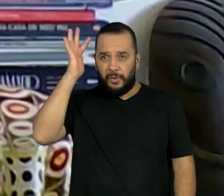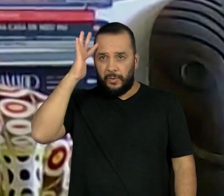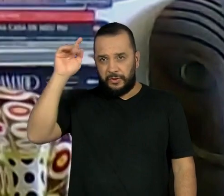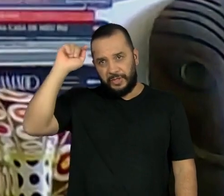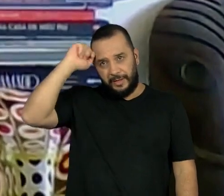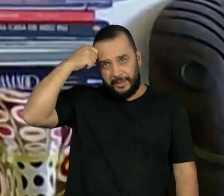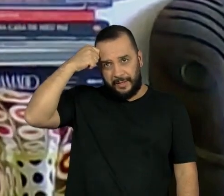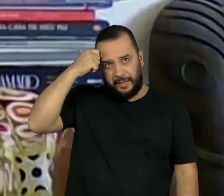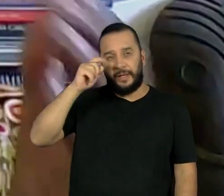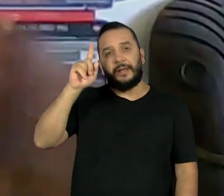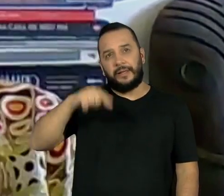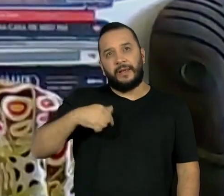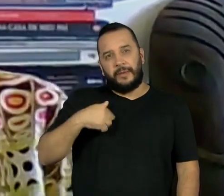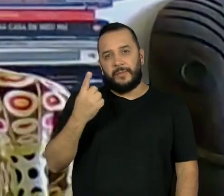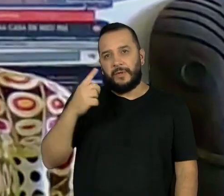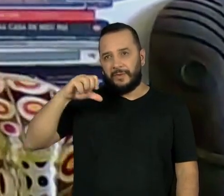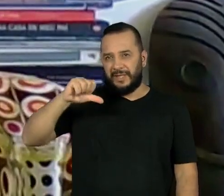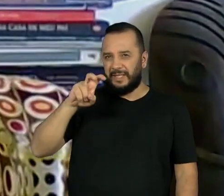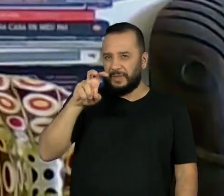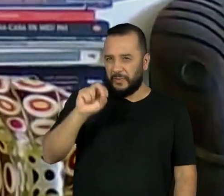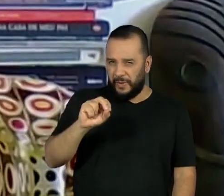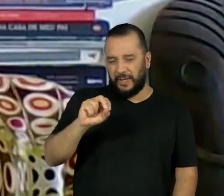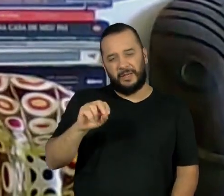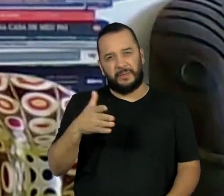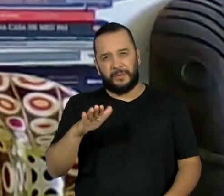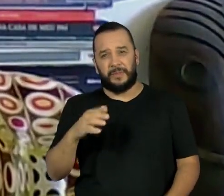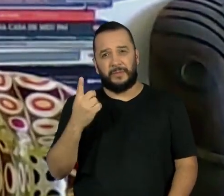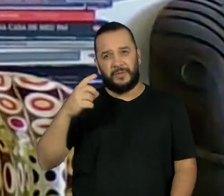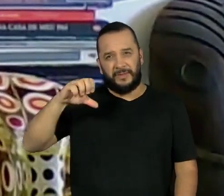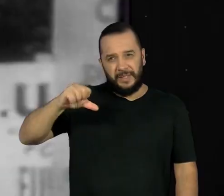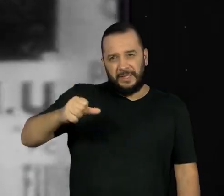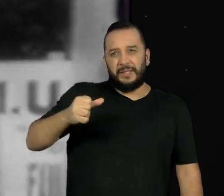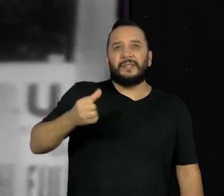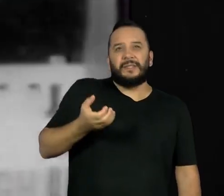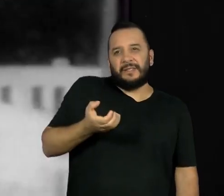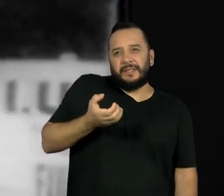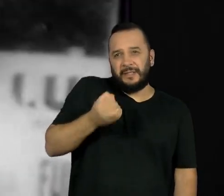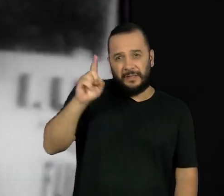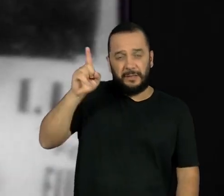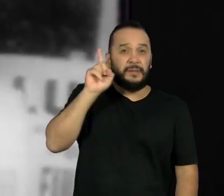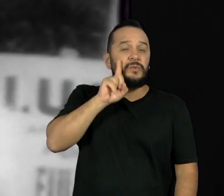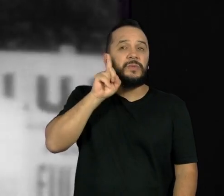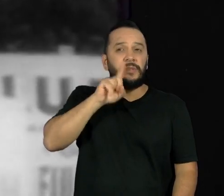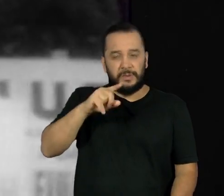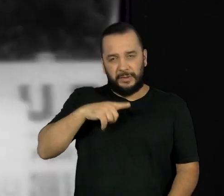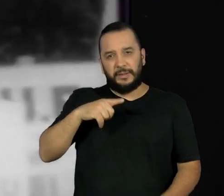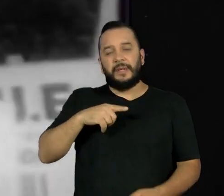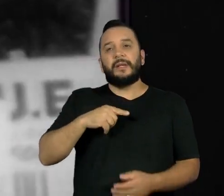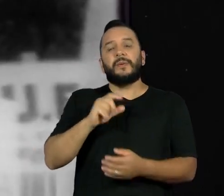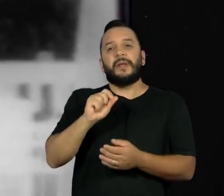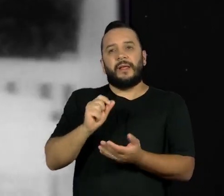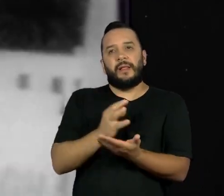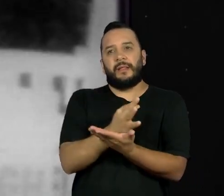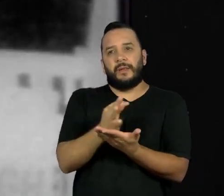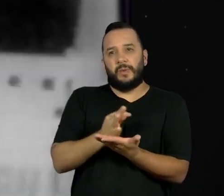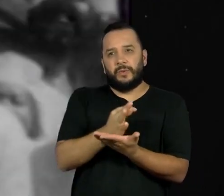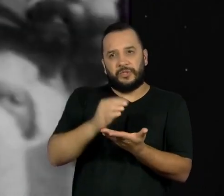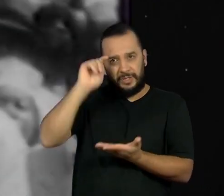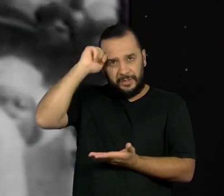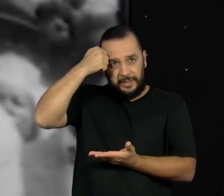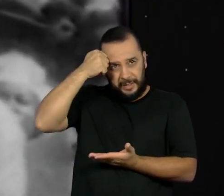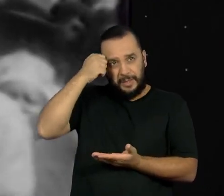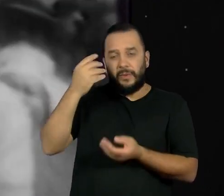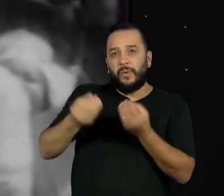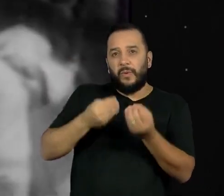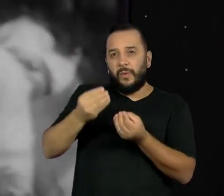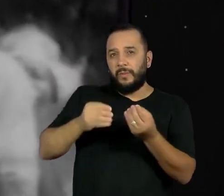dos anos 50, início dos anos 60, nos Estados Unidos, dentro de um contexto de segregação, dentro de